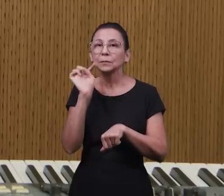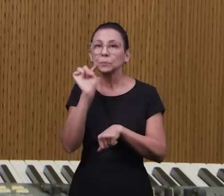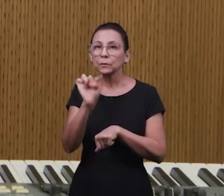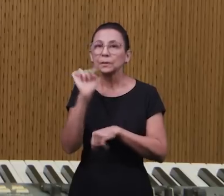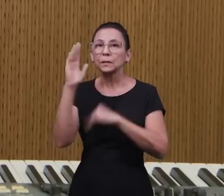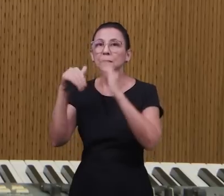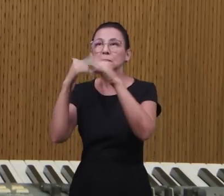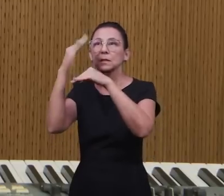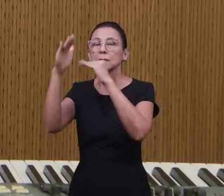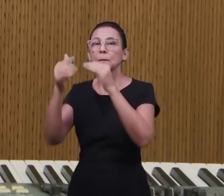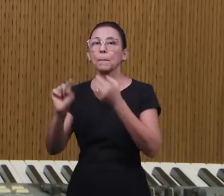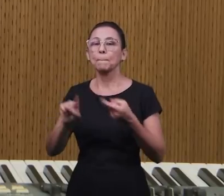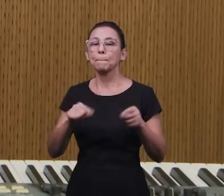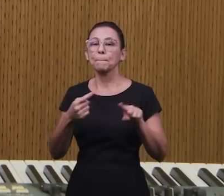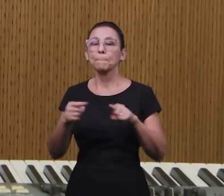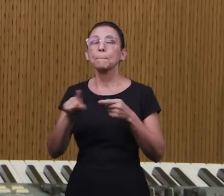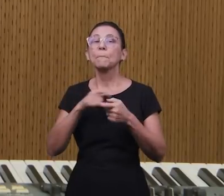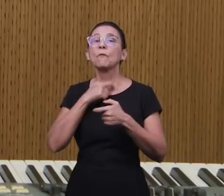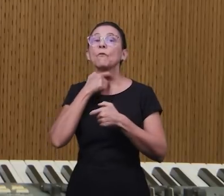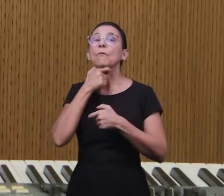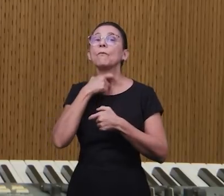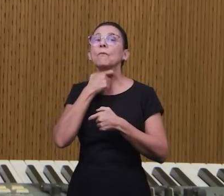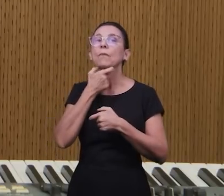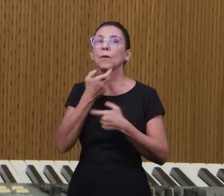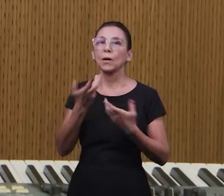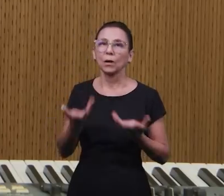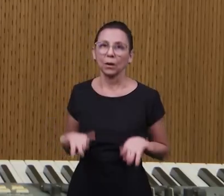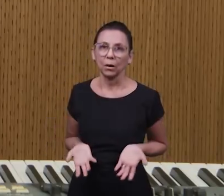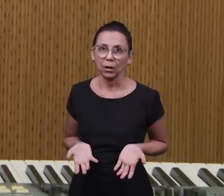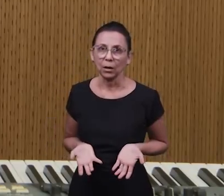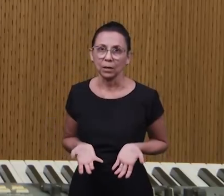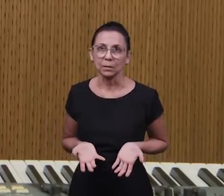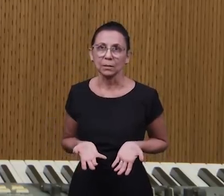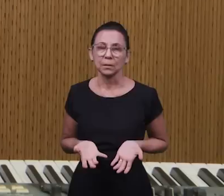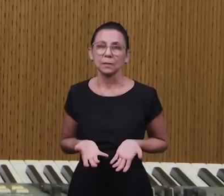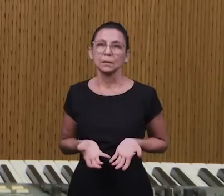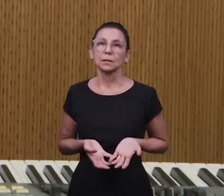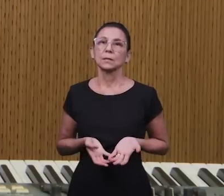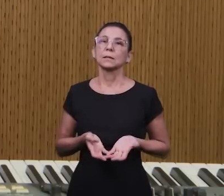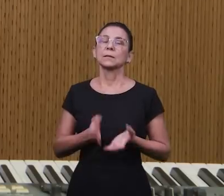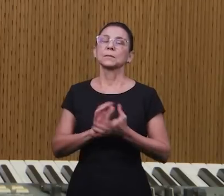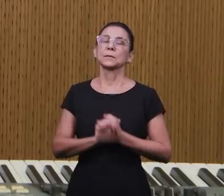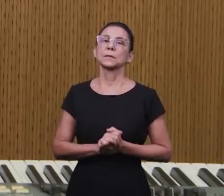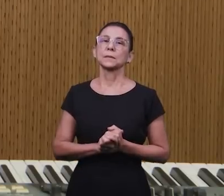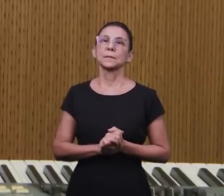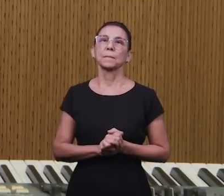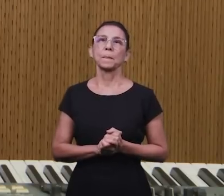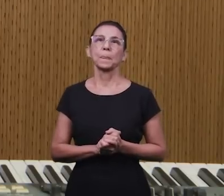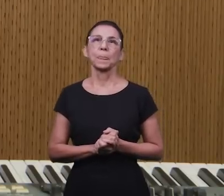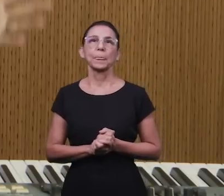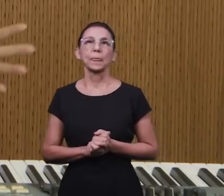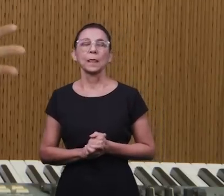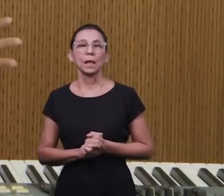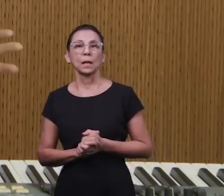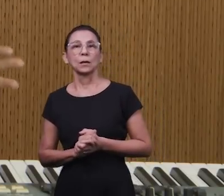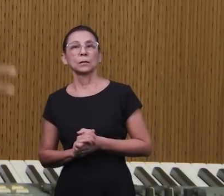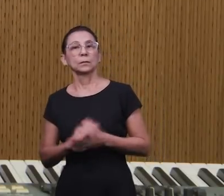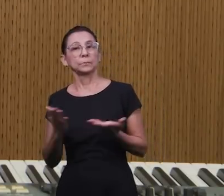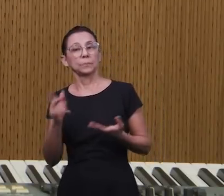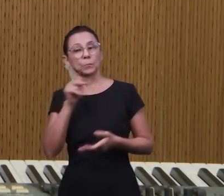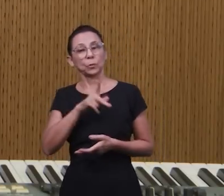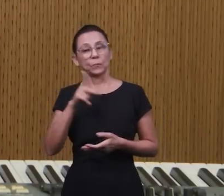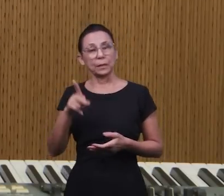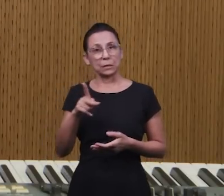consiga desenvolver musicalmente a sua voz. Esse é o papel do professor de canto. E vamos abrir um